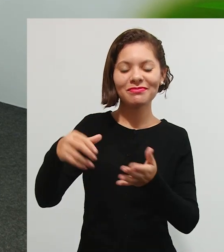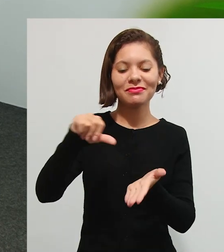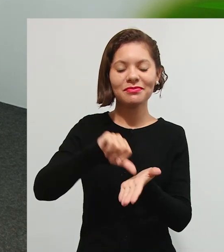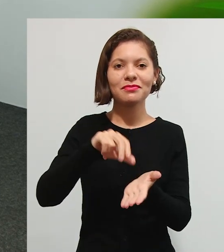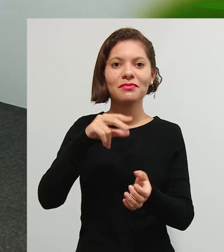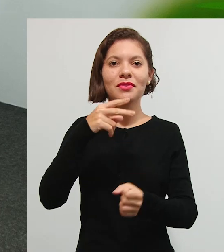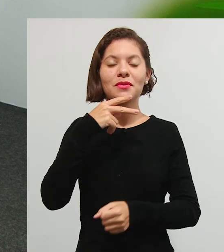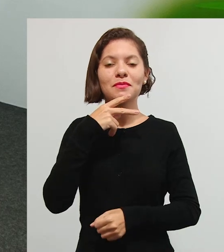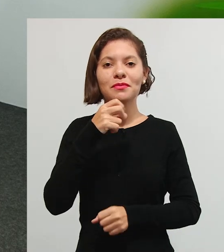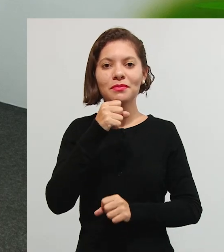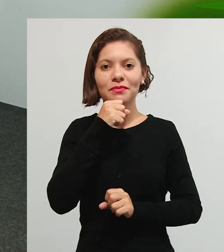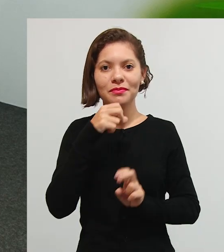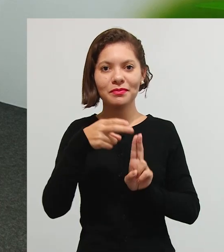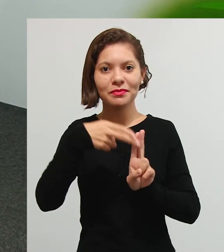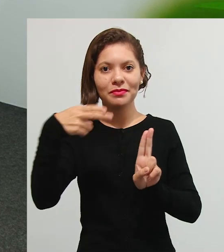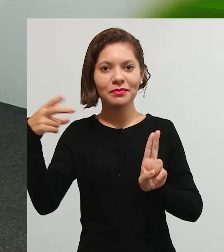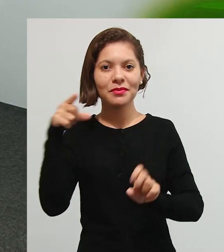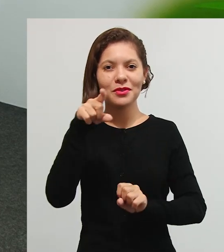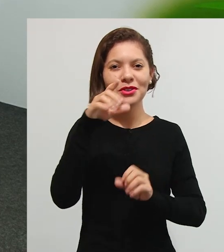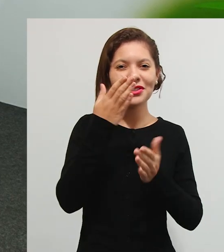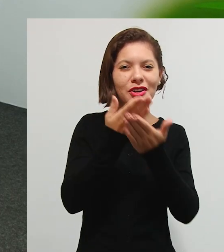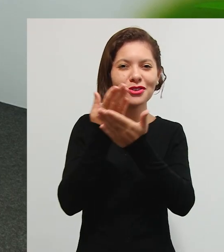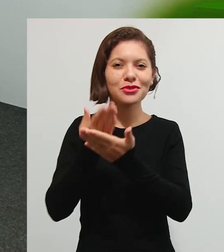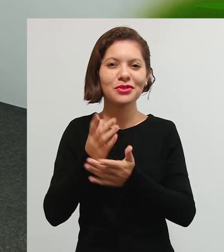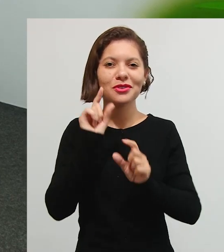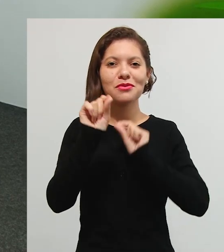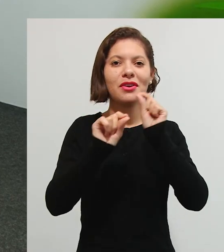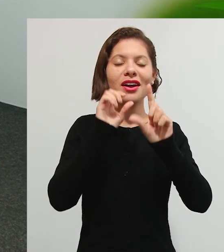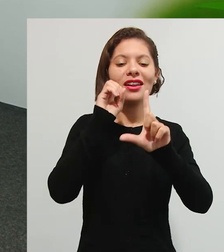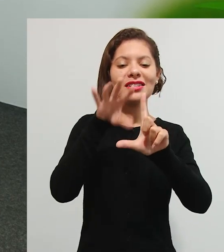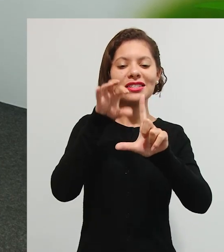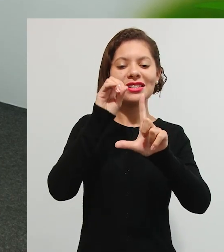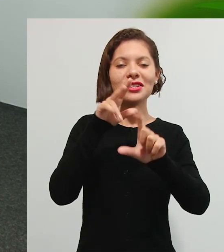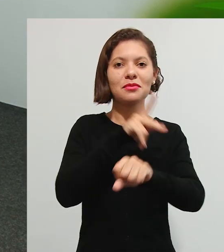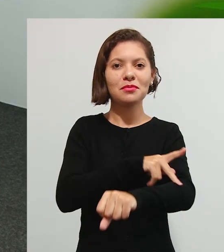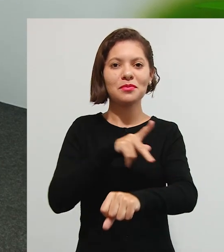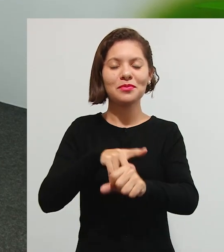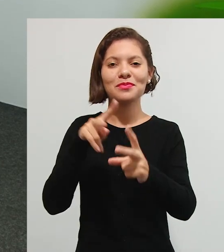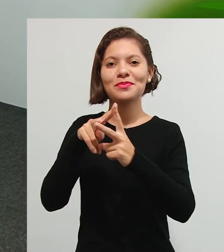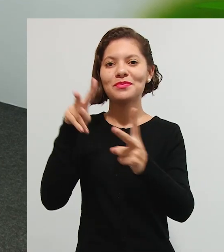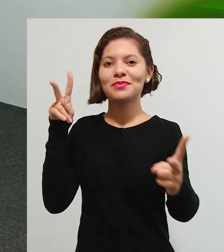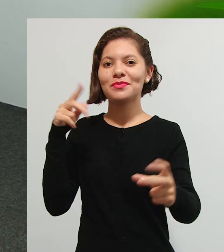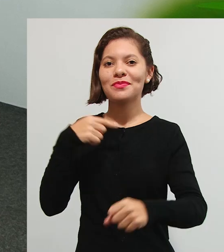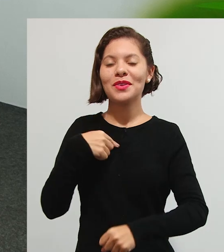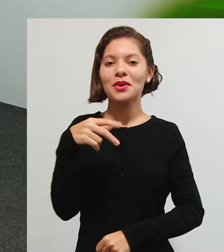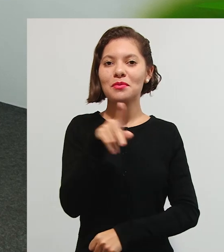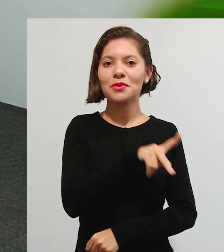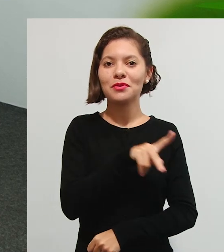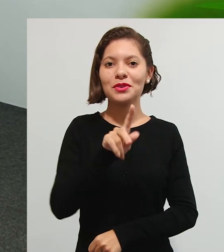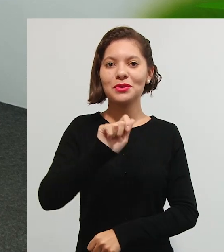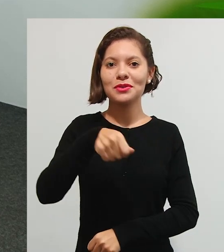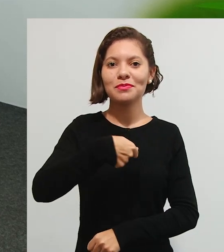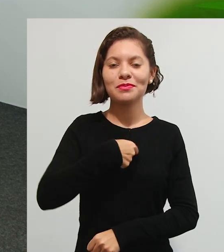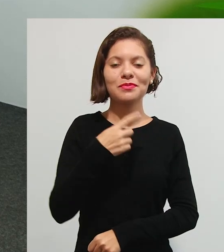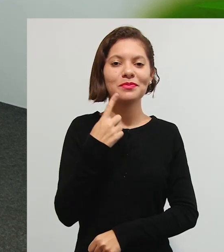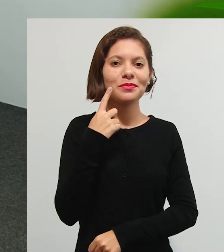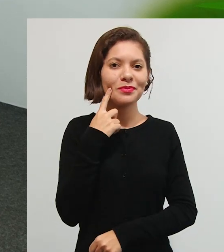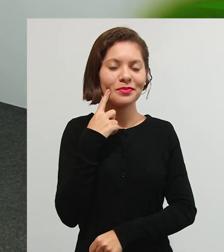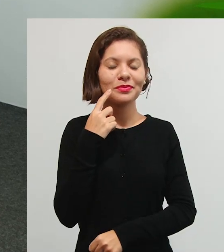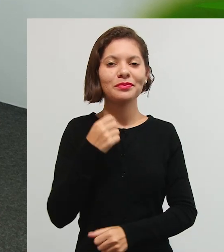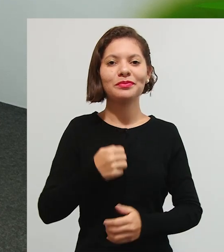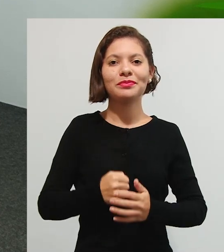IFRO Campus Porto Velho, Zona Norte. Você está na licenciatura em Pedagogia EAD e eu sou a professora